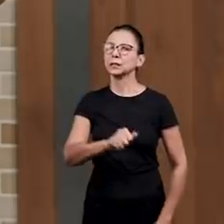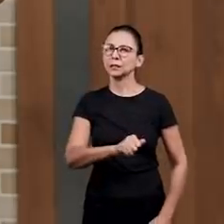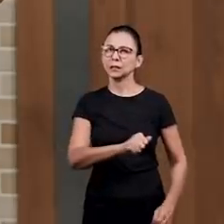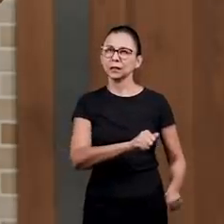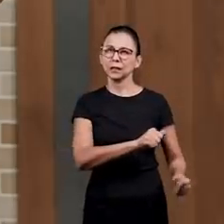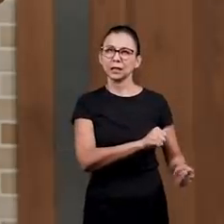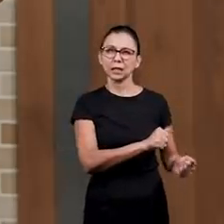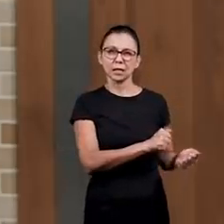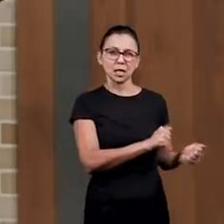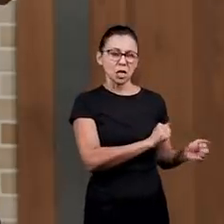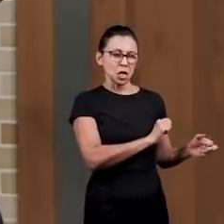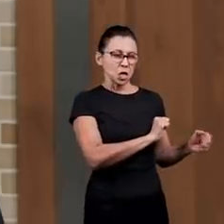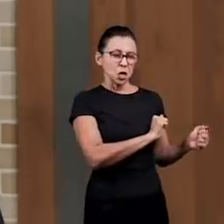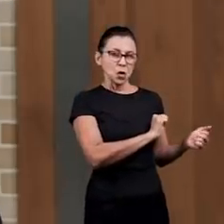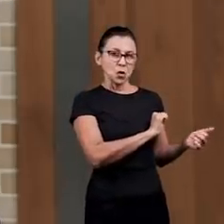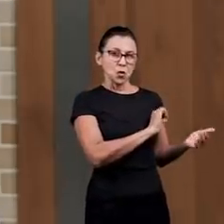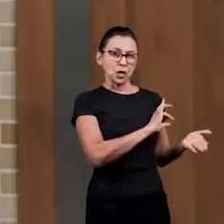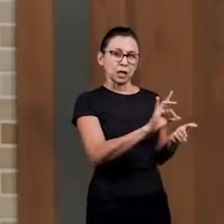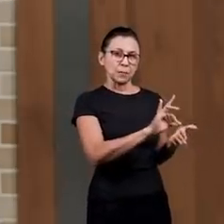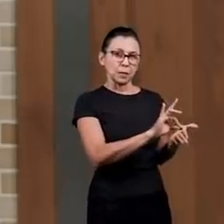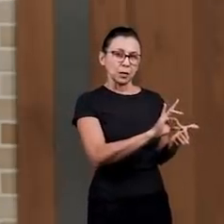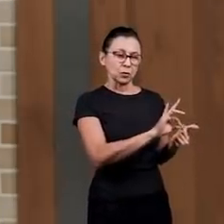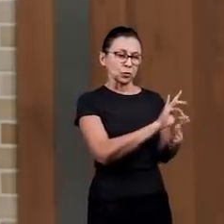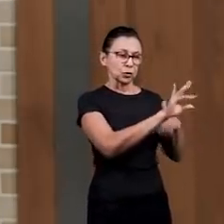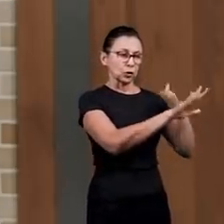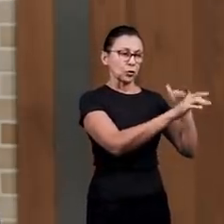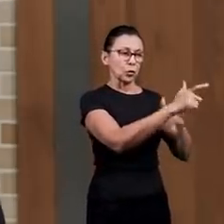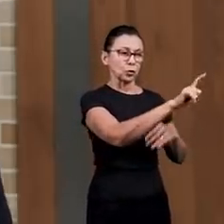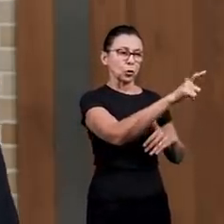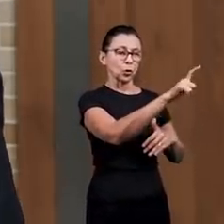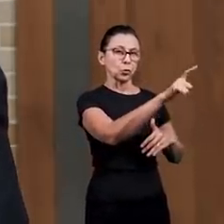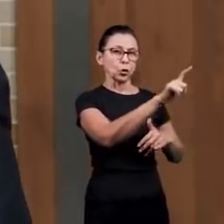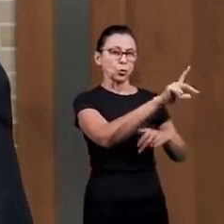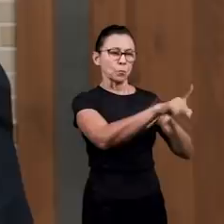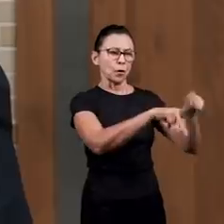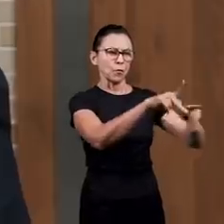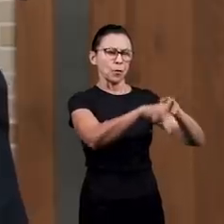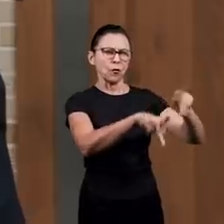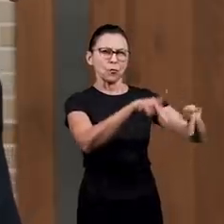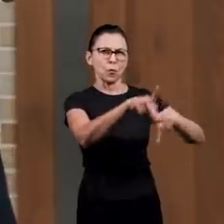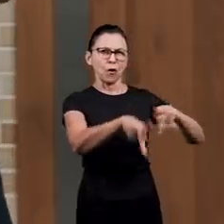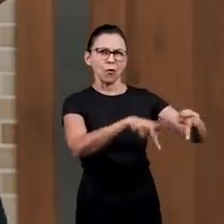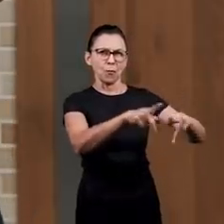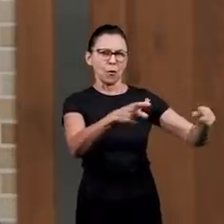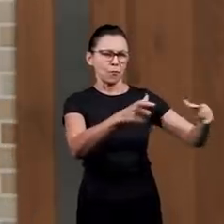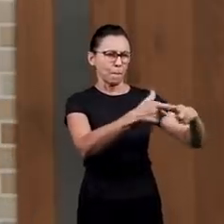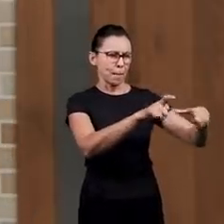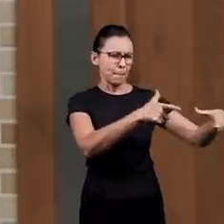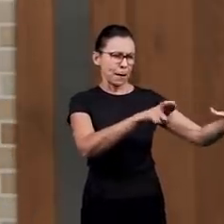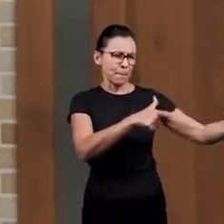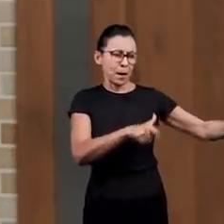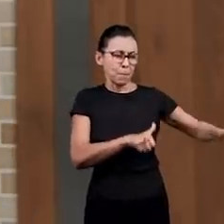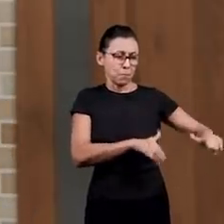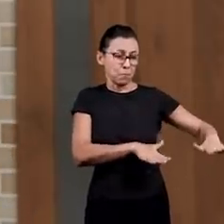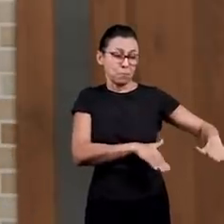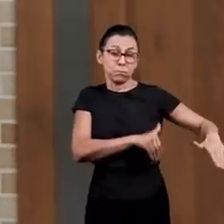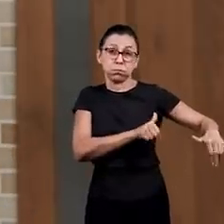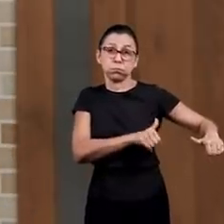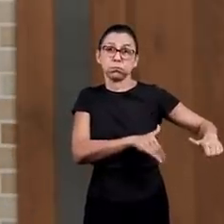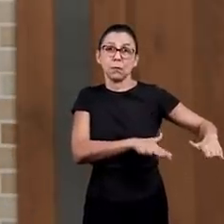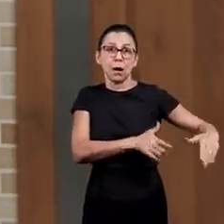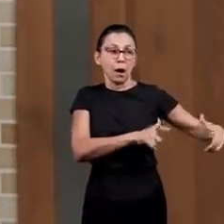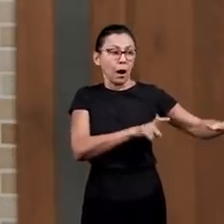outros povos para atacarem Israel. E eles formaram um exército poderoso, um